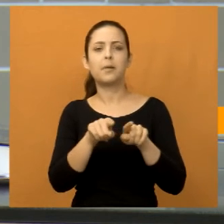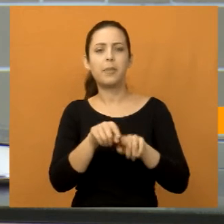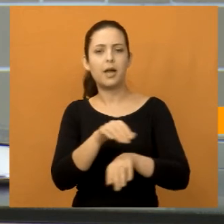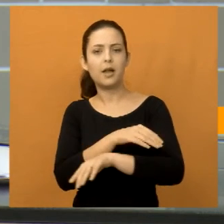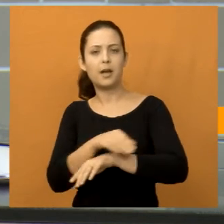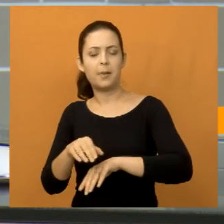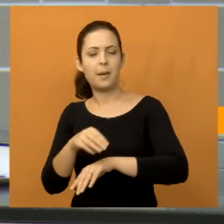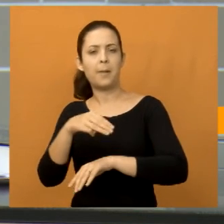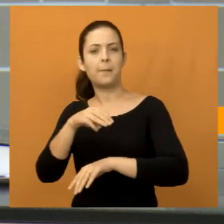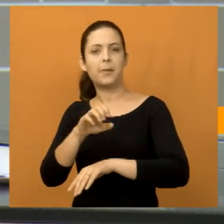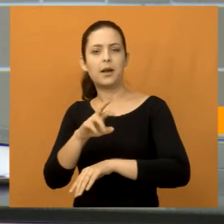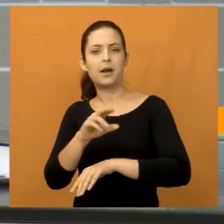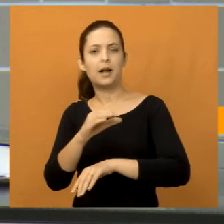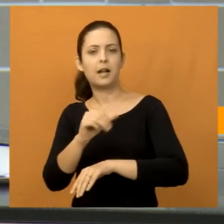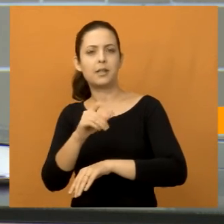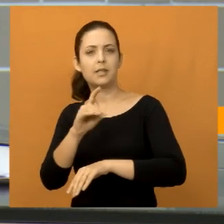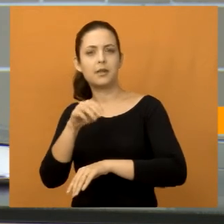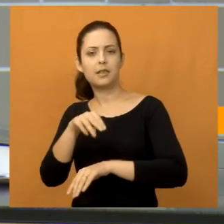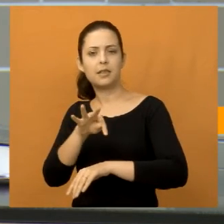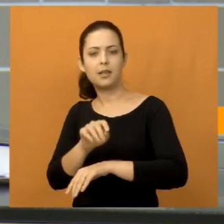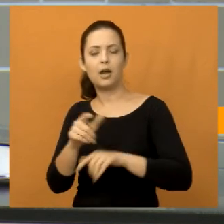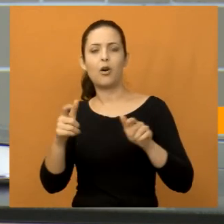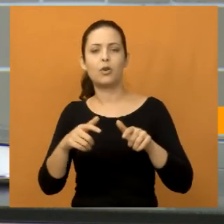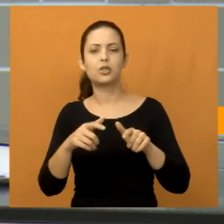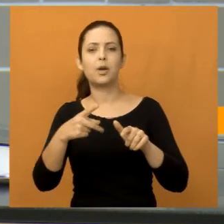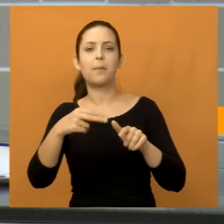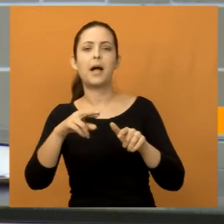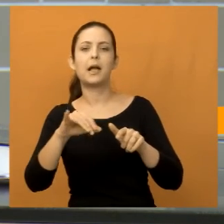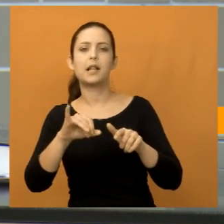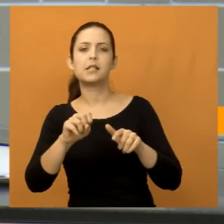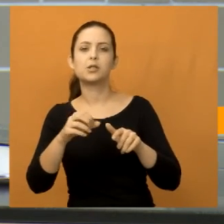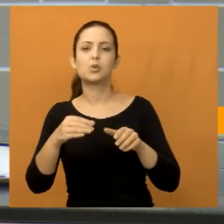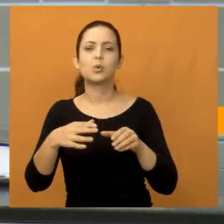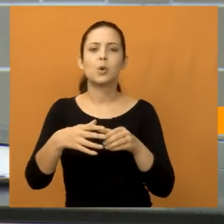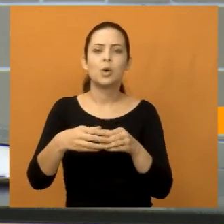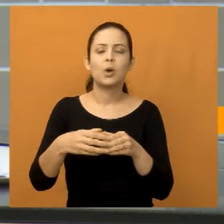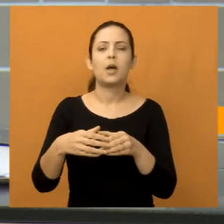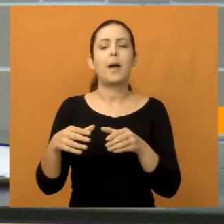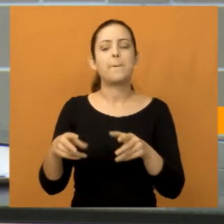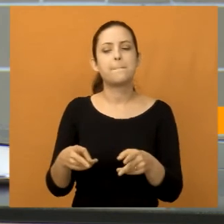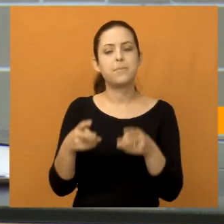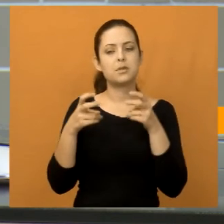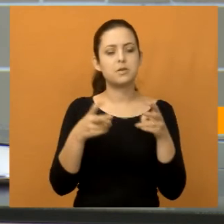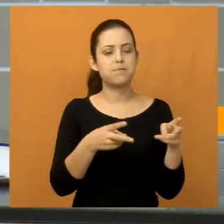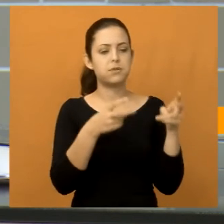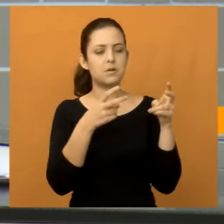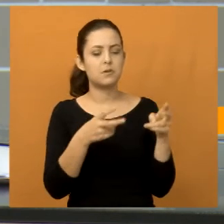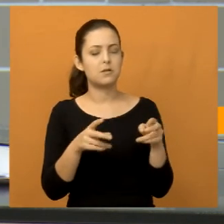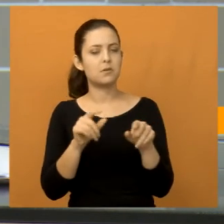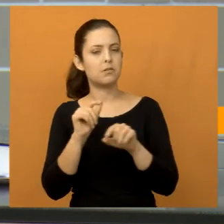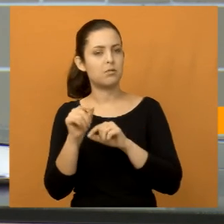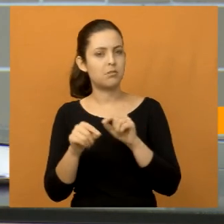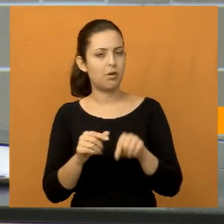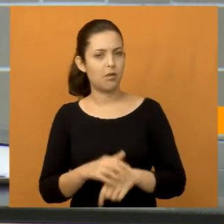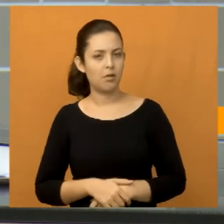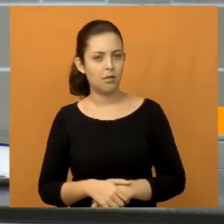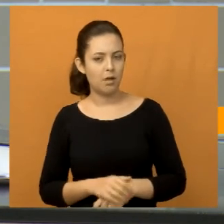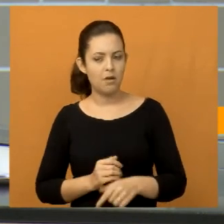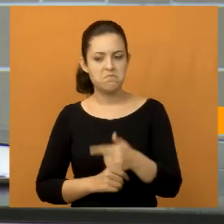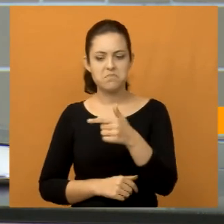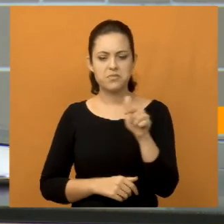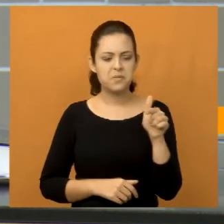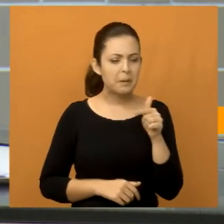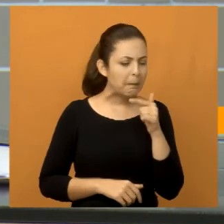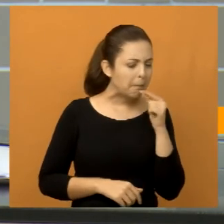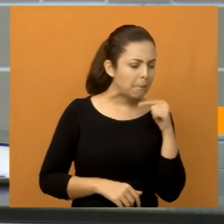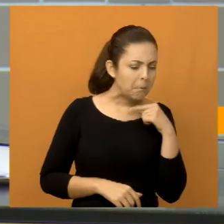Jordão Mercadante, no Jardim Paraíso. Foi possível observar que nos terrenos visitados não haviam